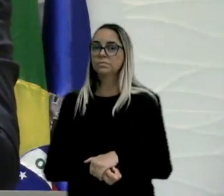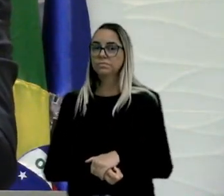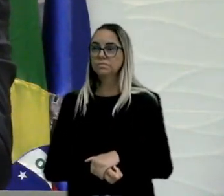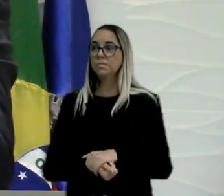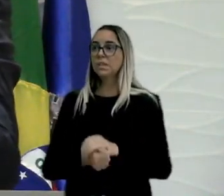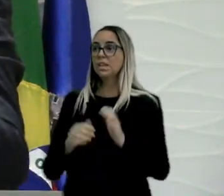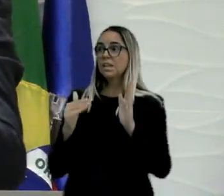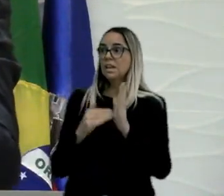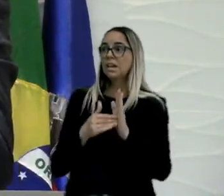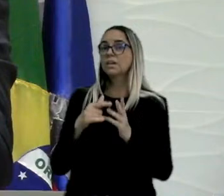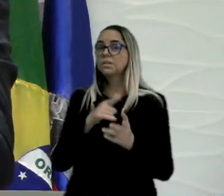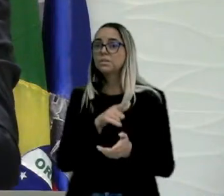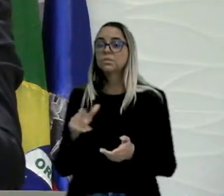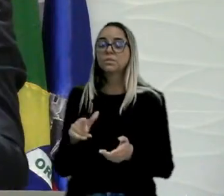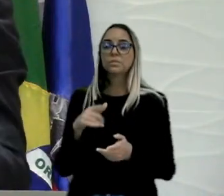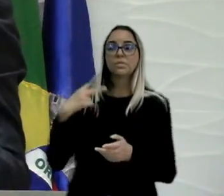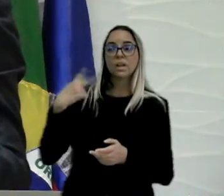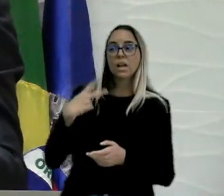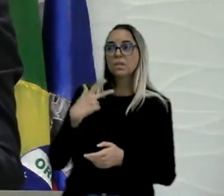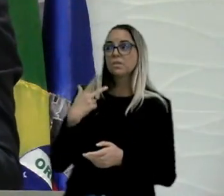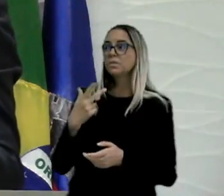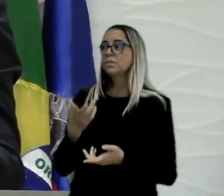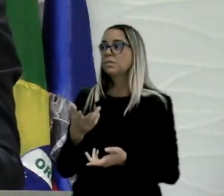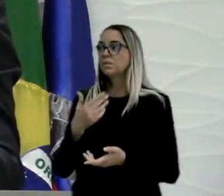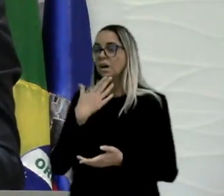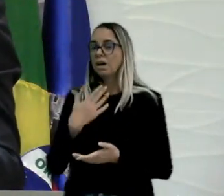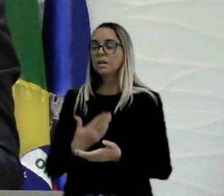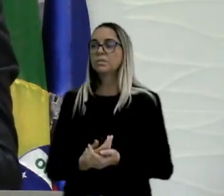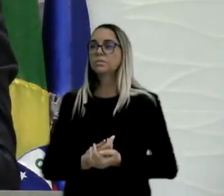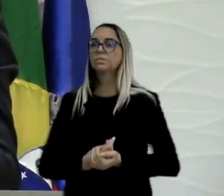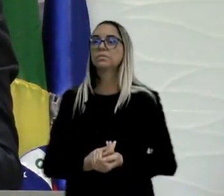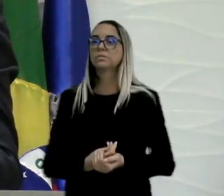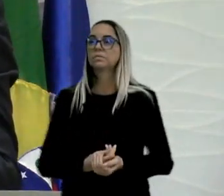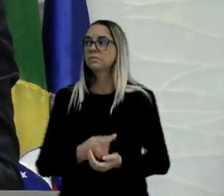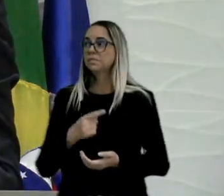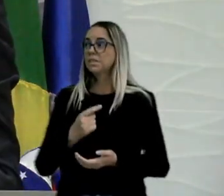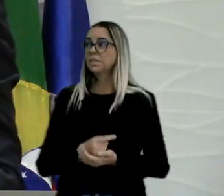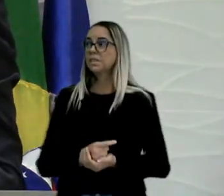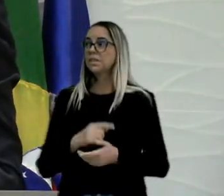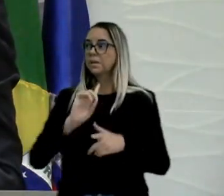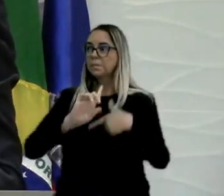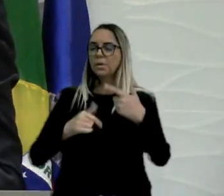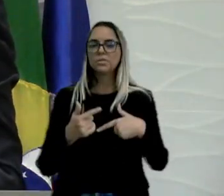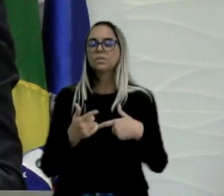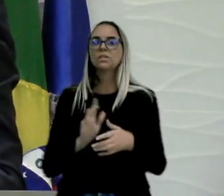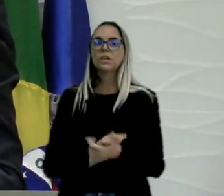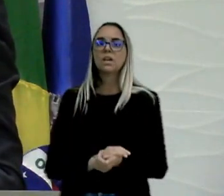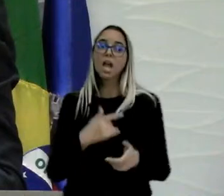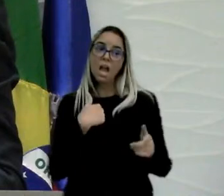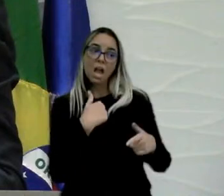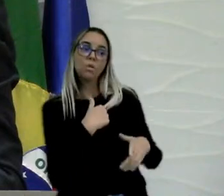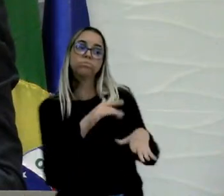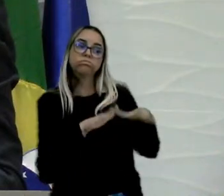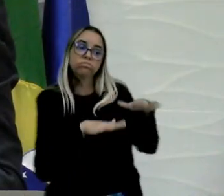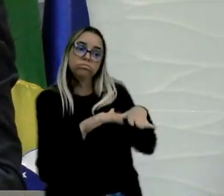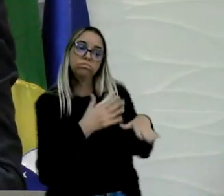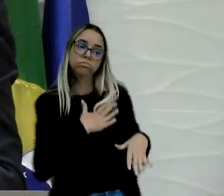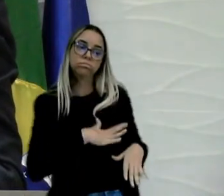vereadores da tão indignado com o Senor desequilibrado fo equilibrado